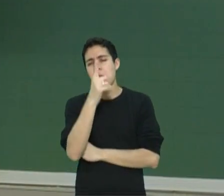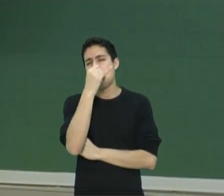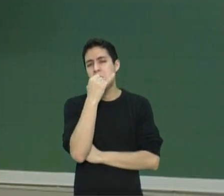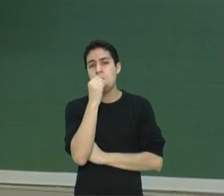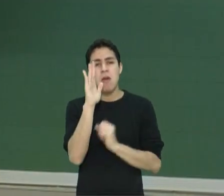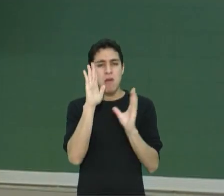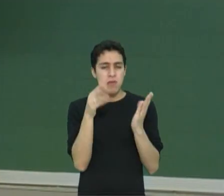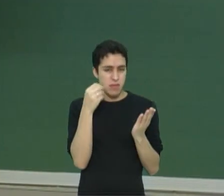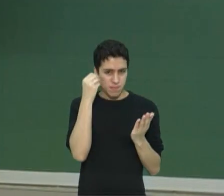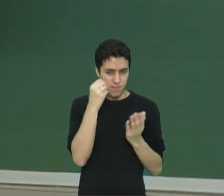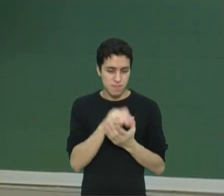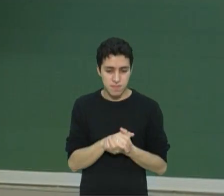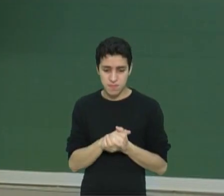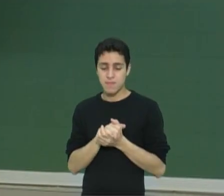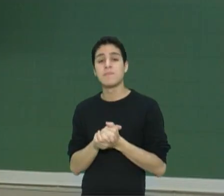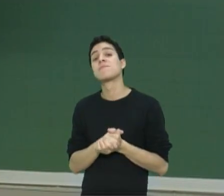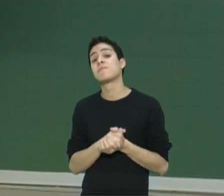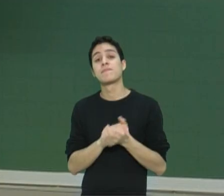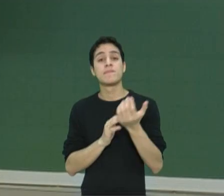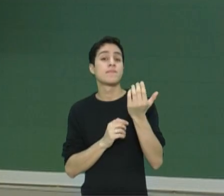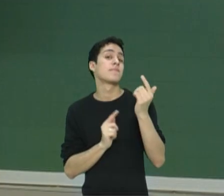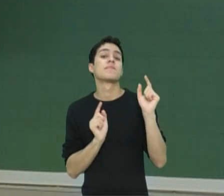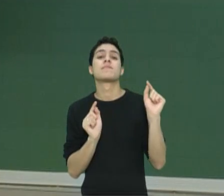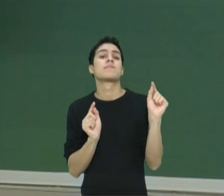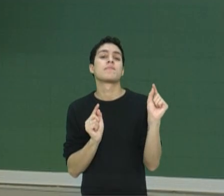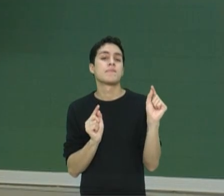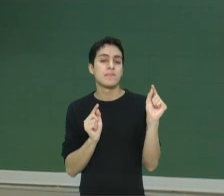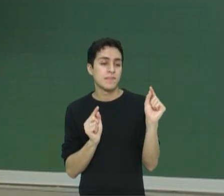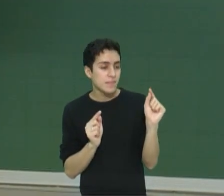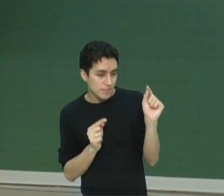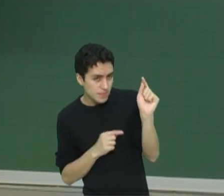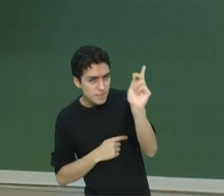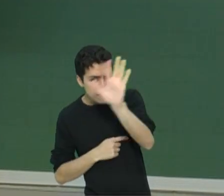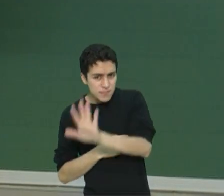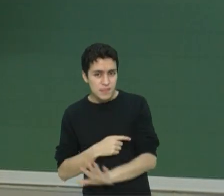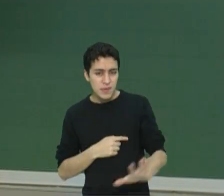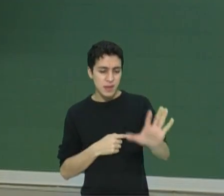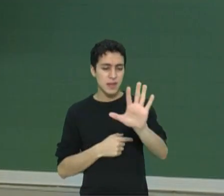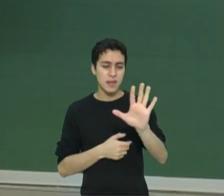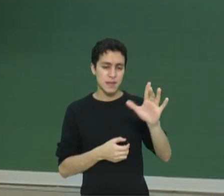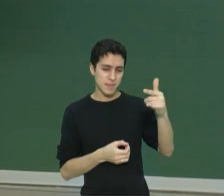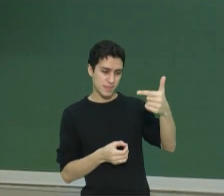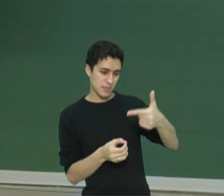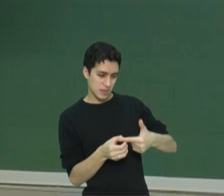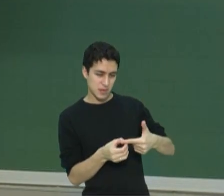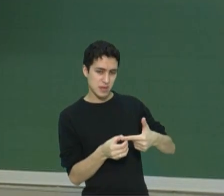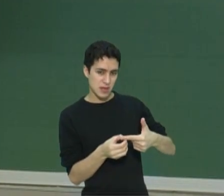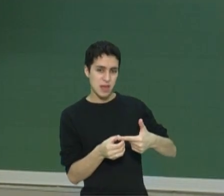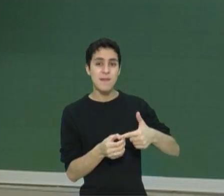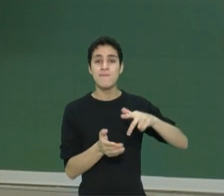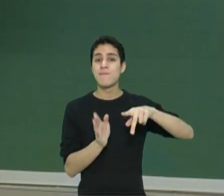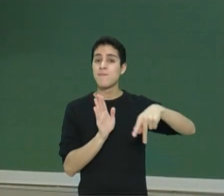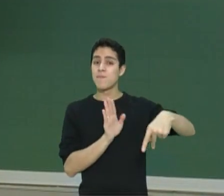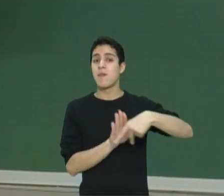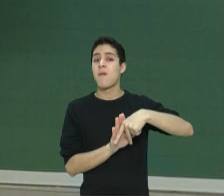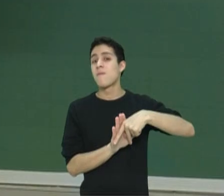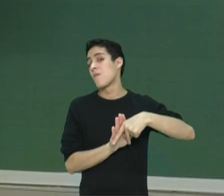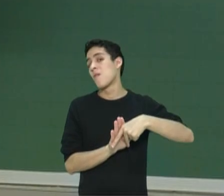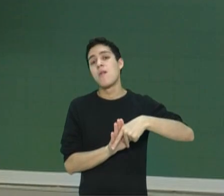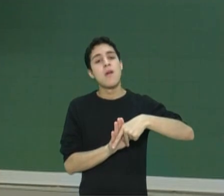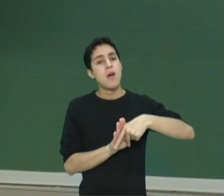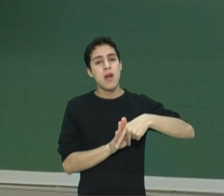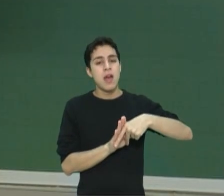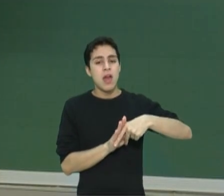muito e quando nos postos de gasolina aqui no no Paraná e no Brasil colocaram uns as máquinas automáticas né